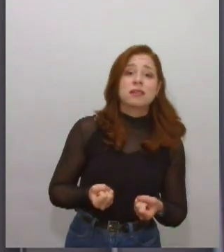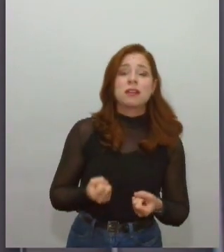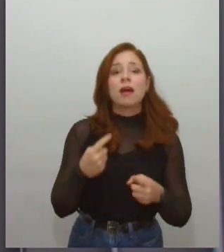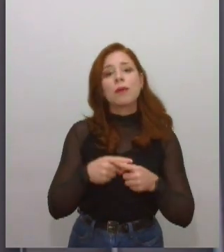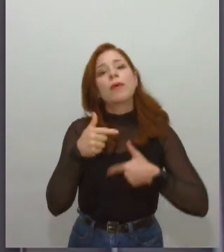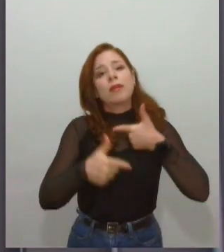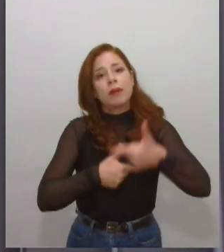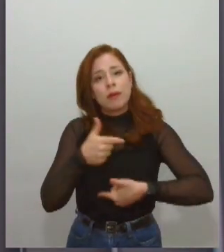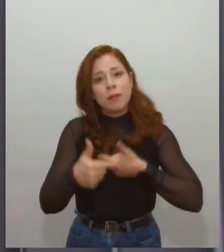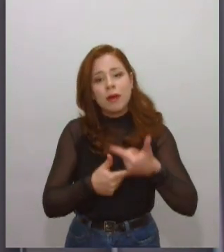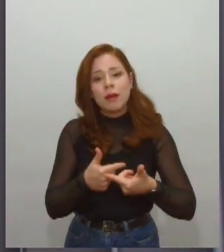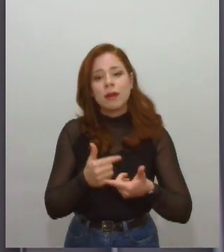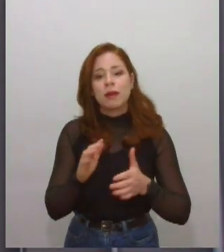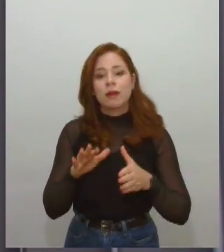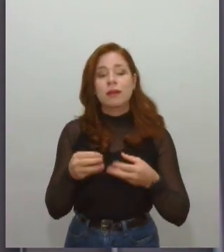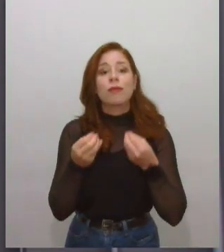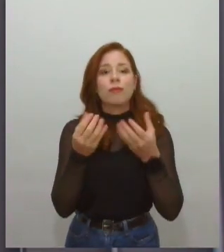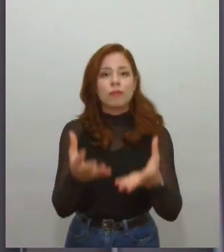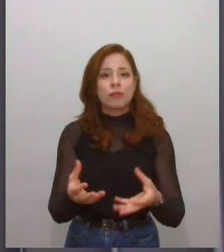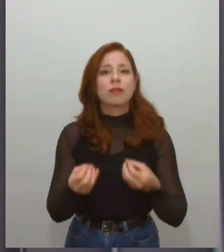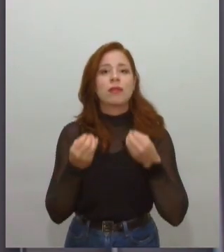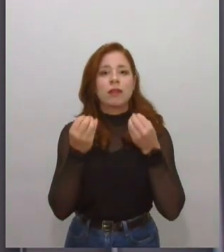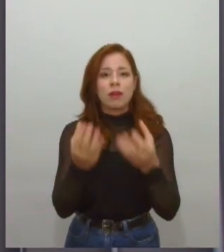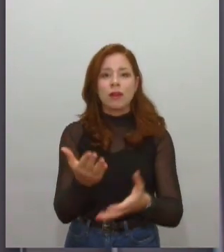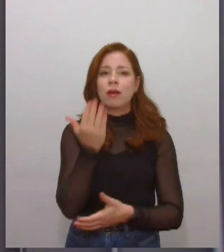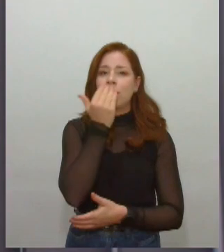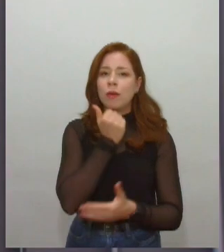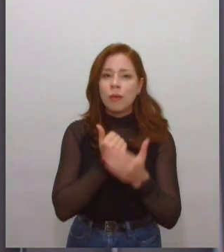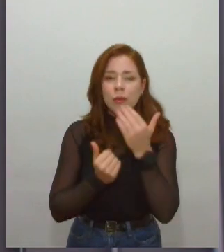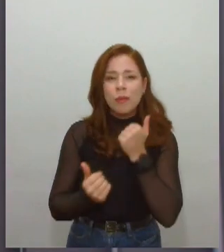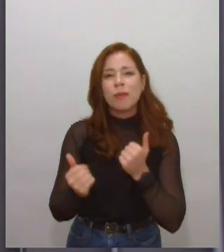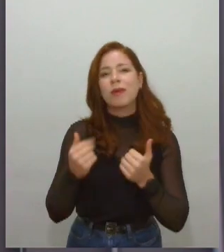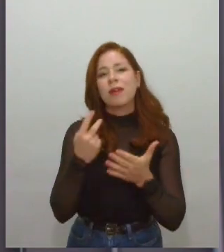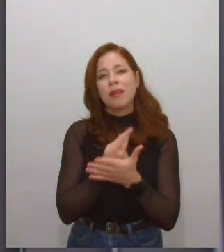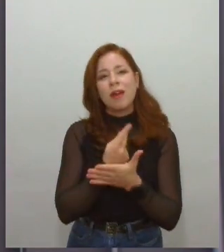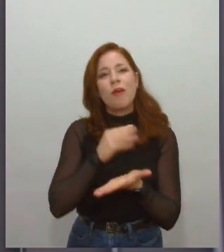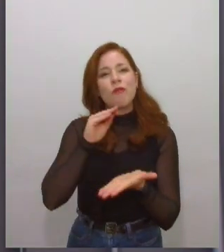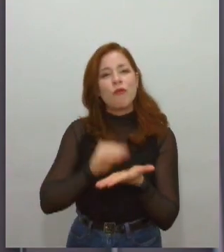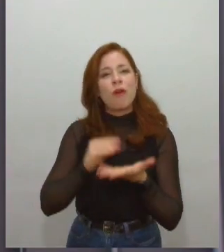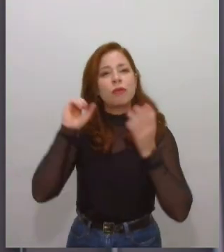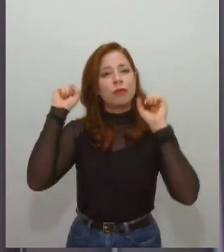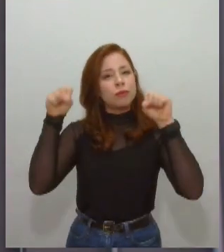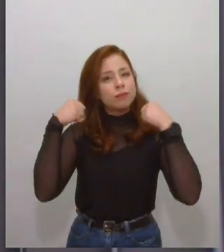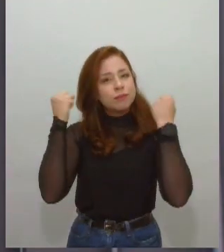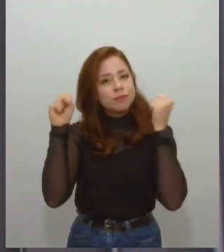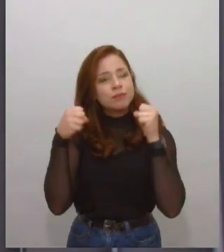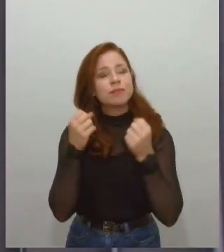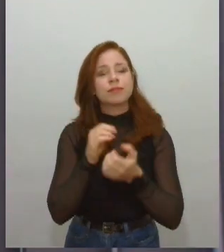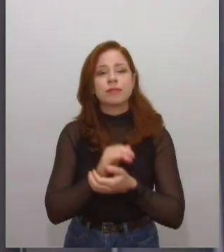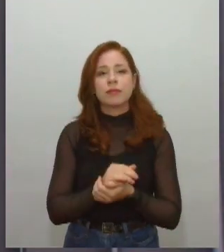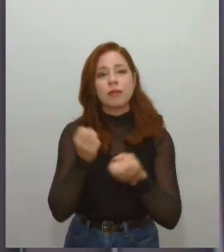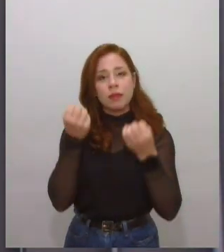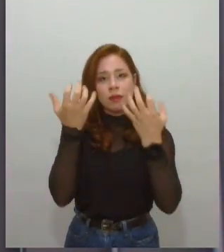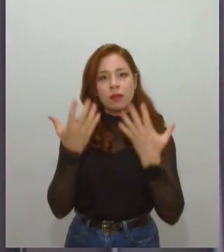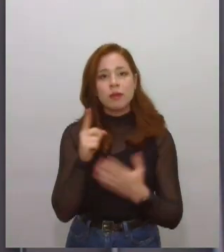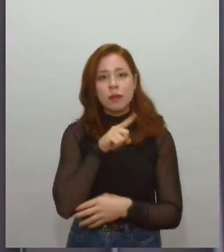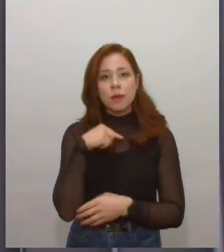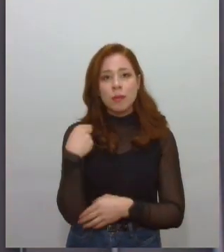dando esse tipo de comida, alimentação errada, falta de exercício, atividade física. Conta pra gente, os pais colaboram ou